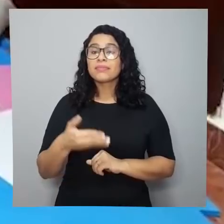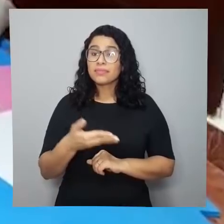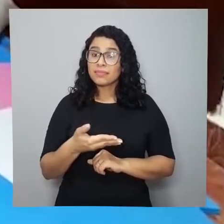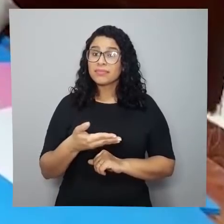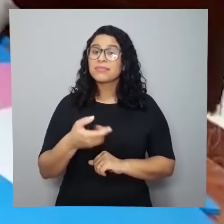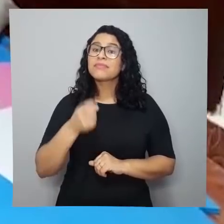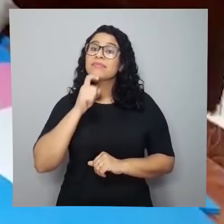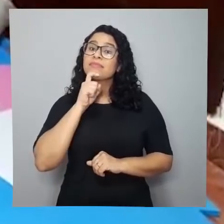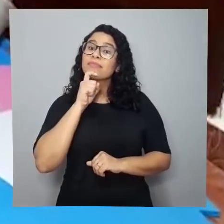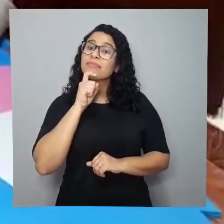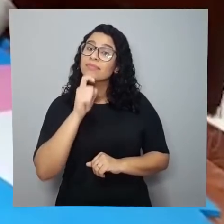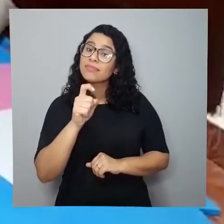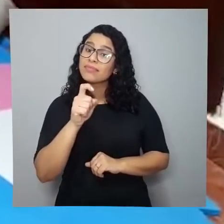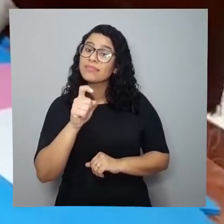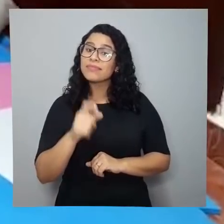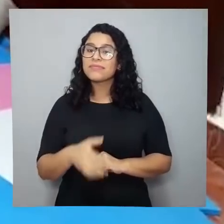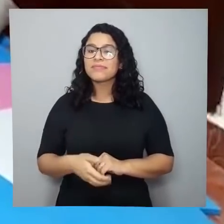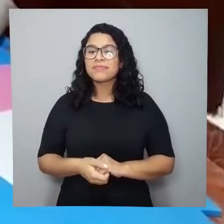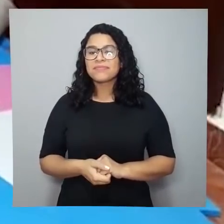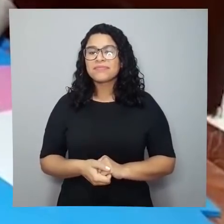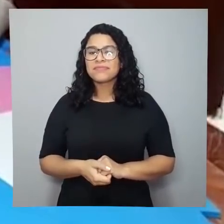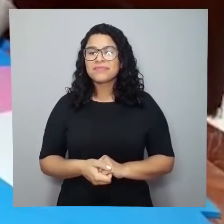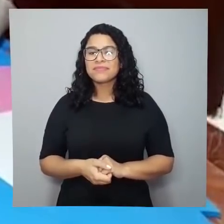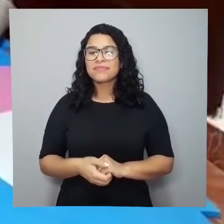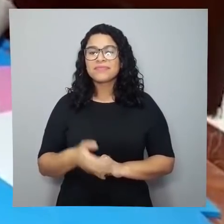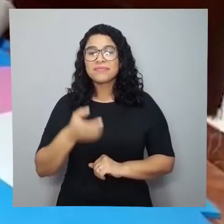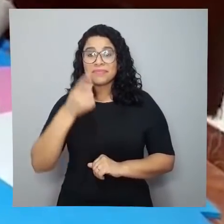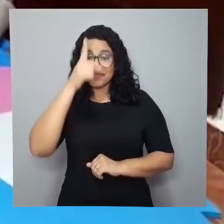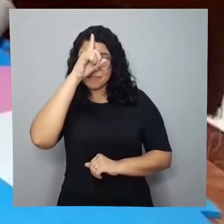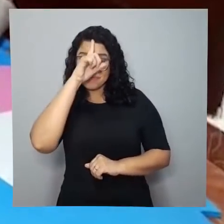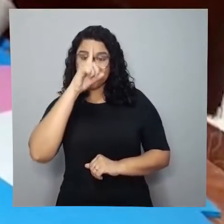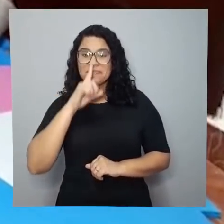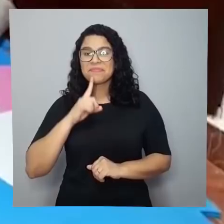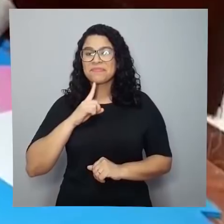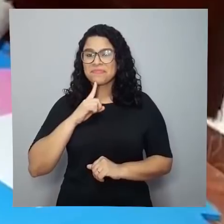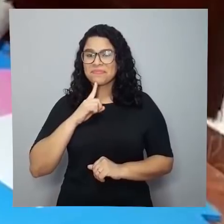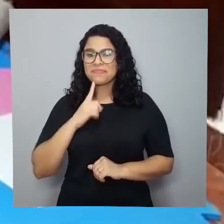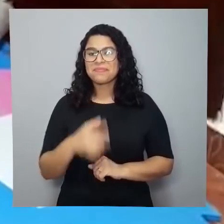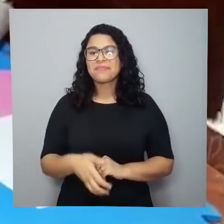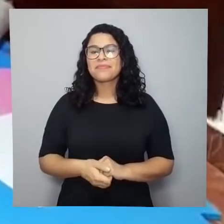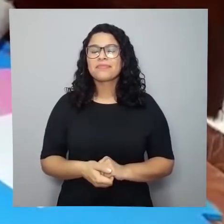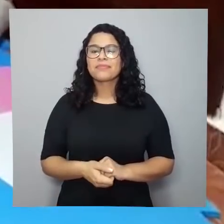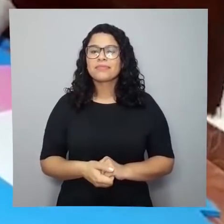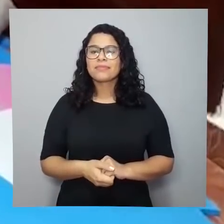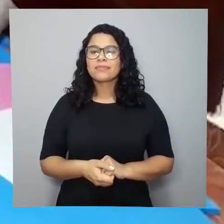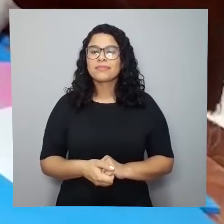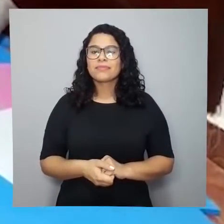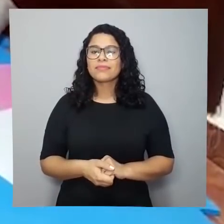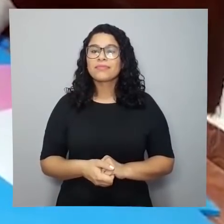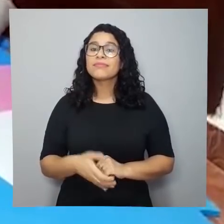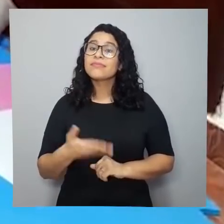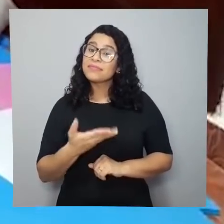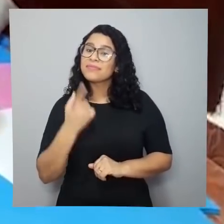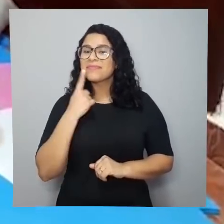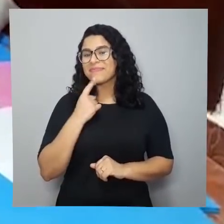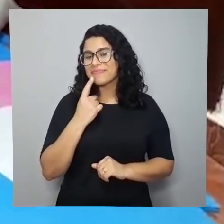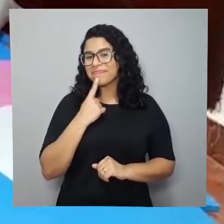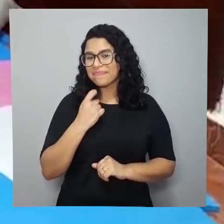essa é a verde, a amarela e a